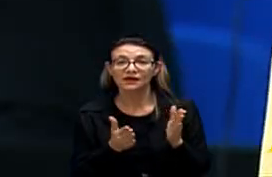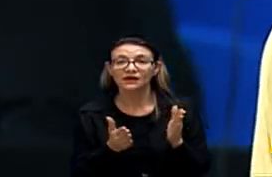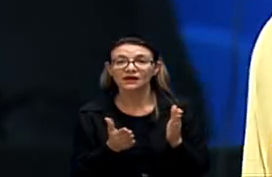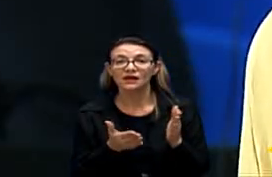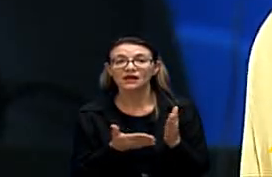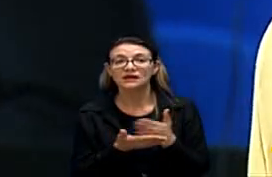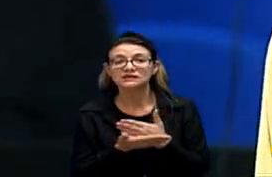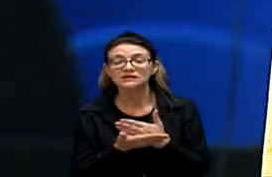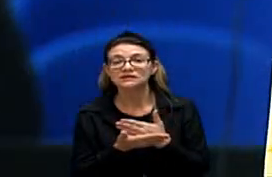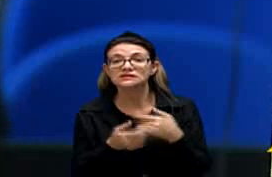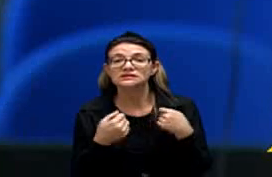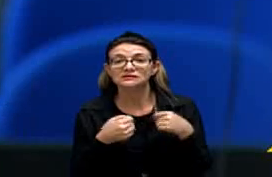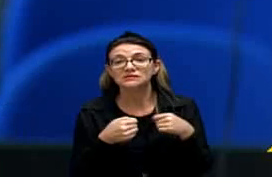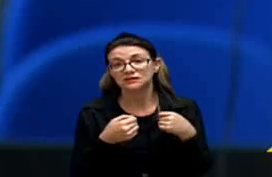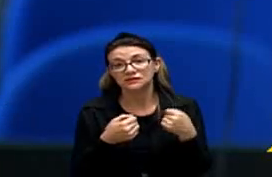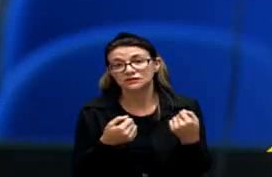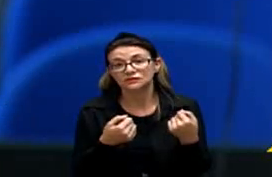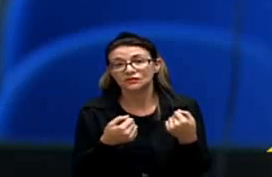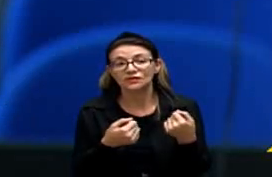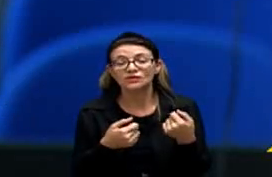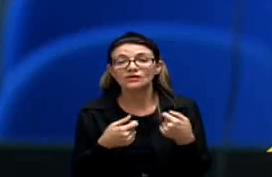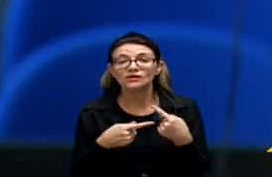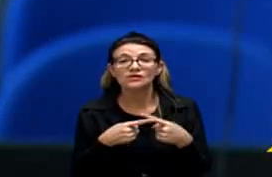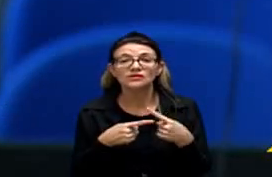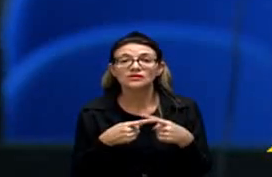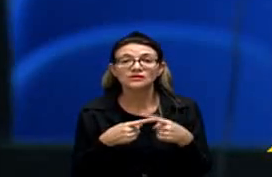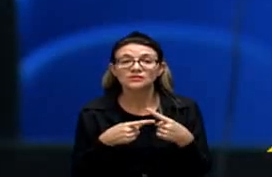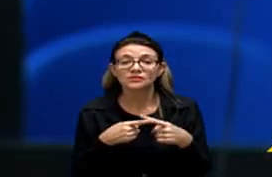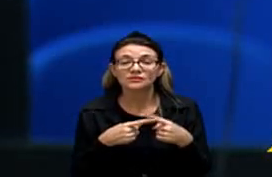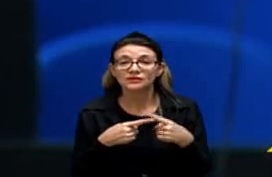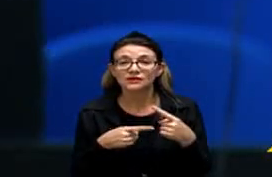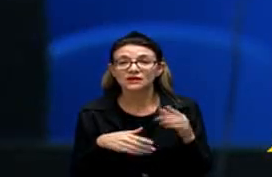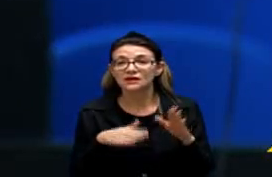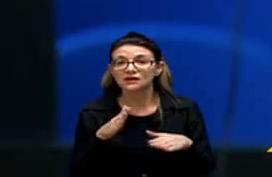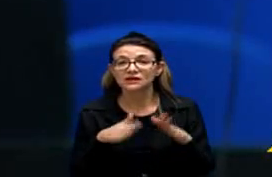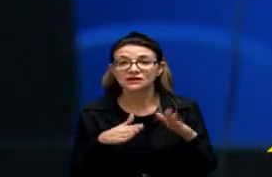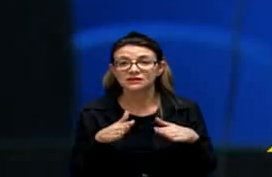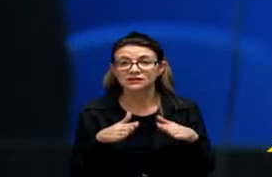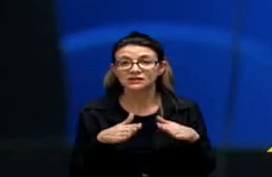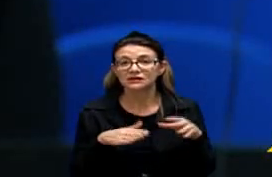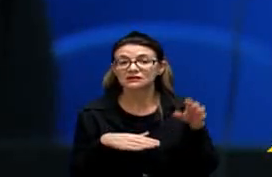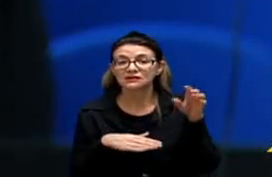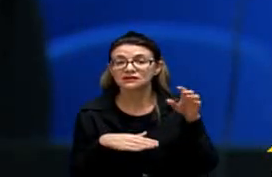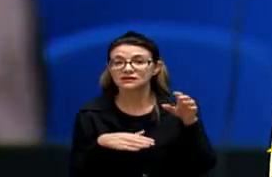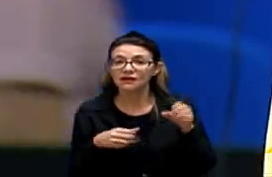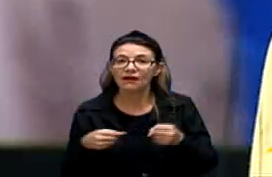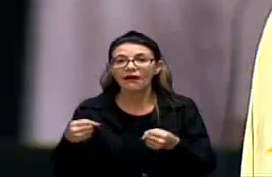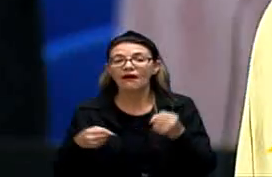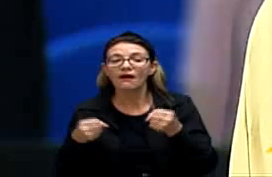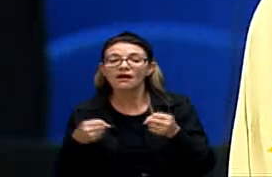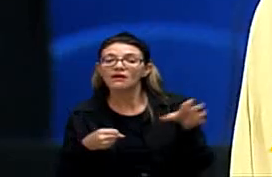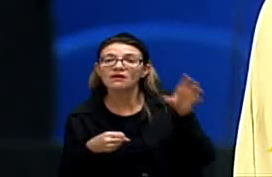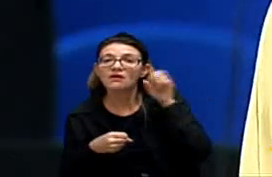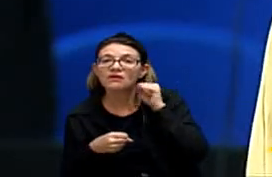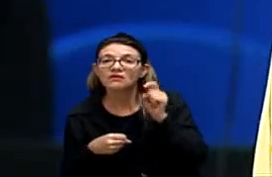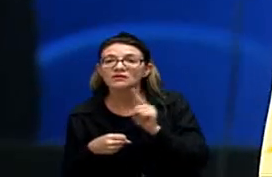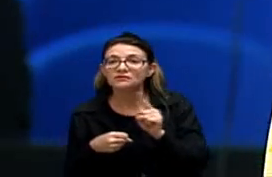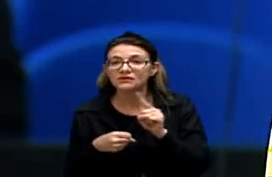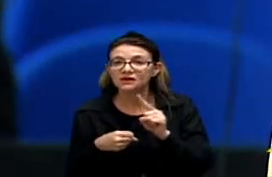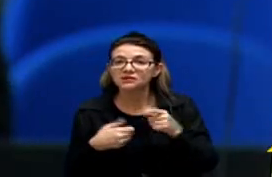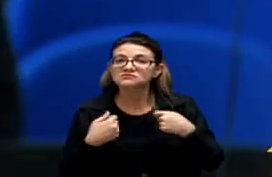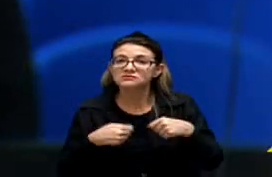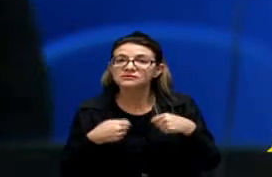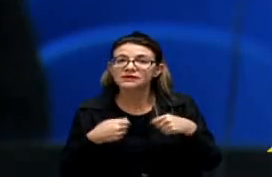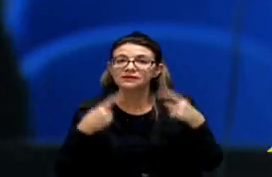porque leva fechada e lógico tem que verificar qual a altura porque hoje não tem como questionar que o volume que